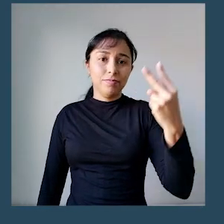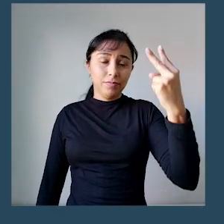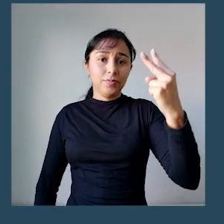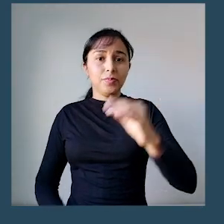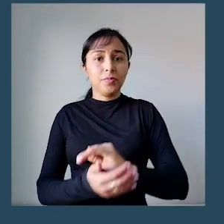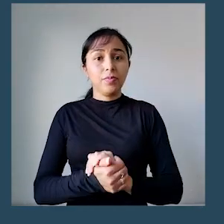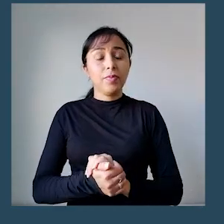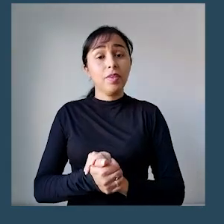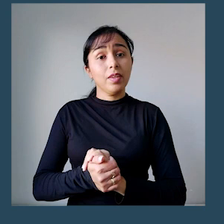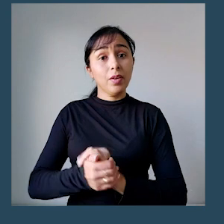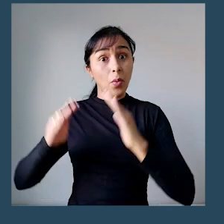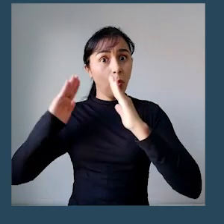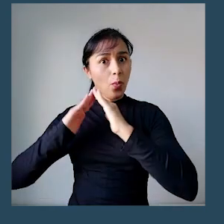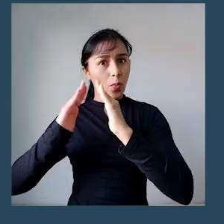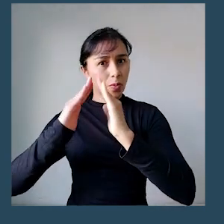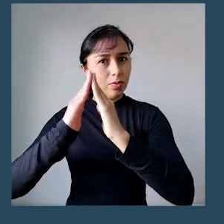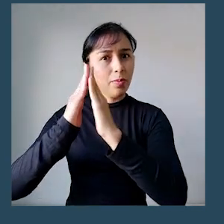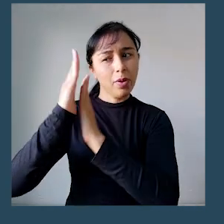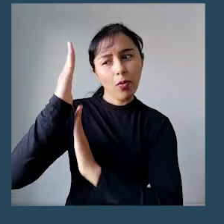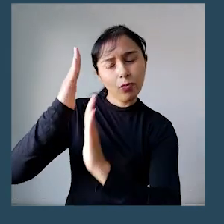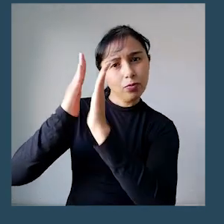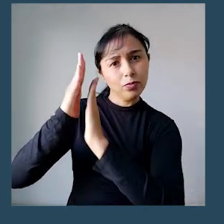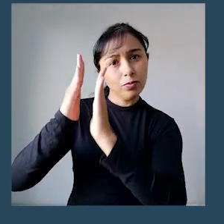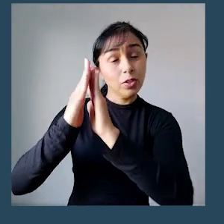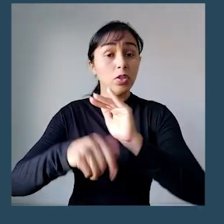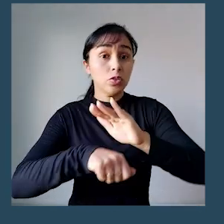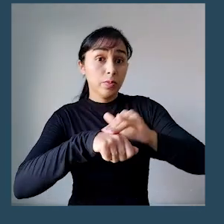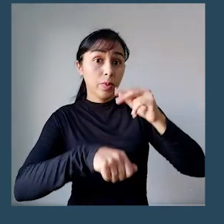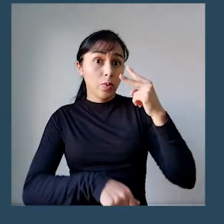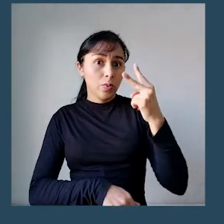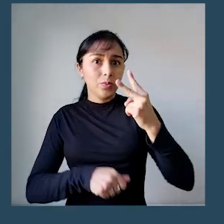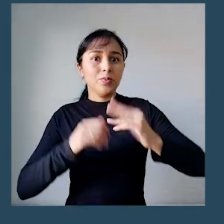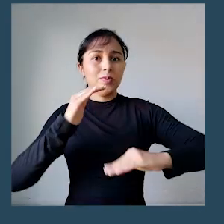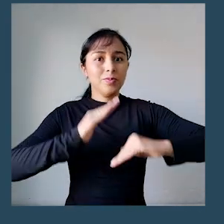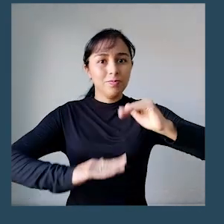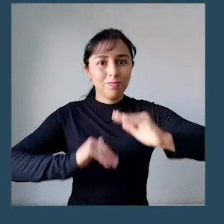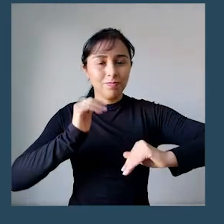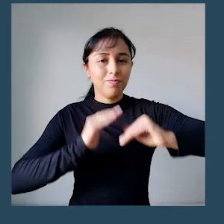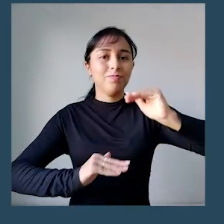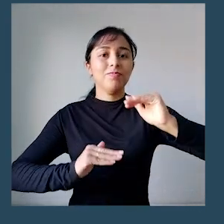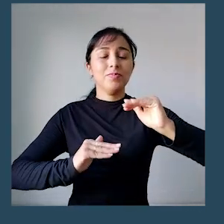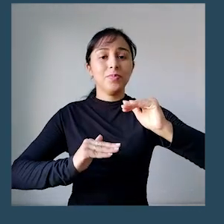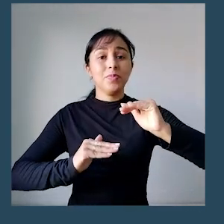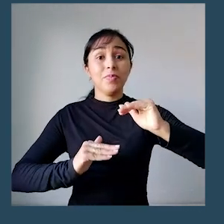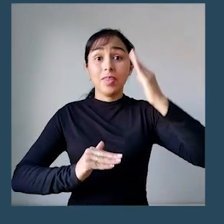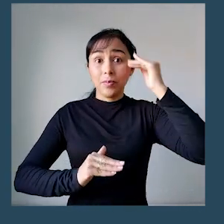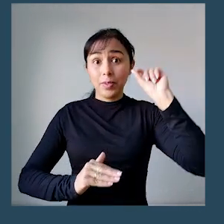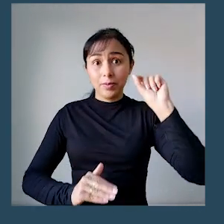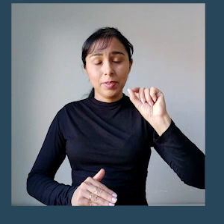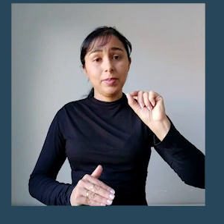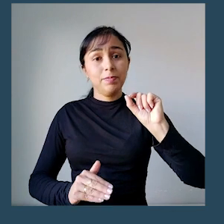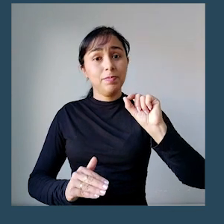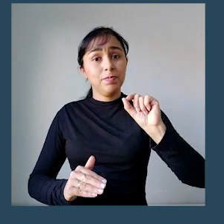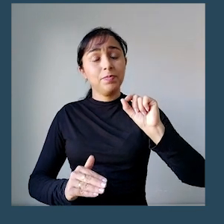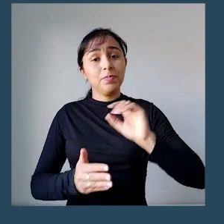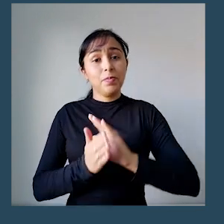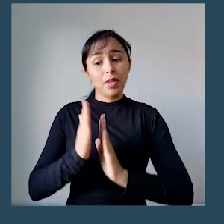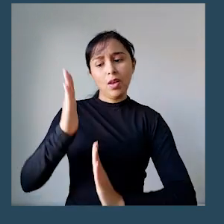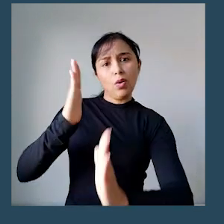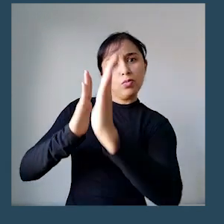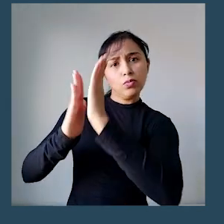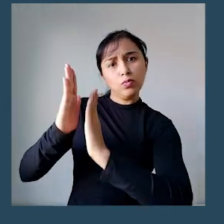de um condomínio fechado, 2 pedreiros foram contratados, sabendo que eles conseguiriam fazer o reboco